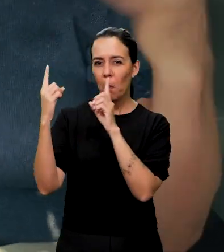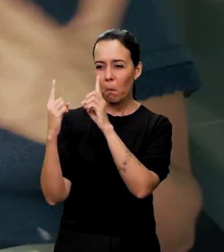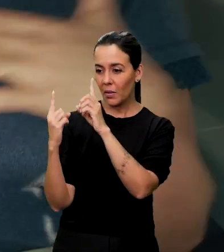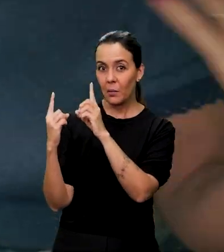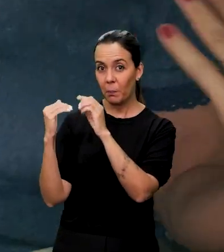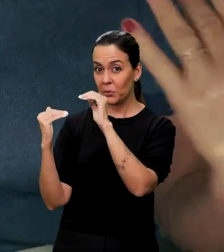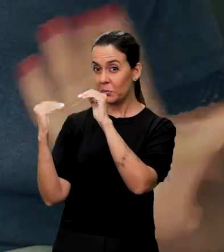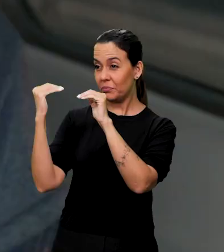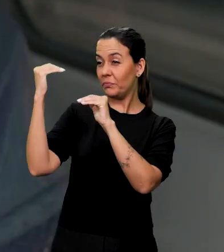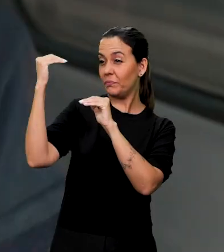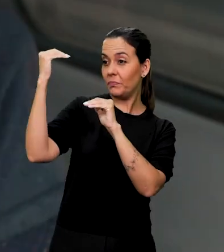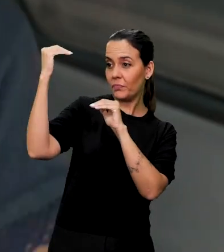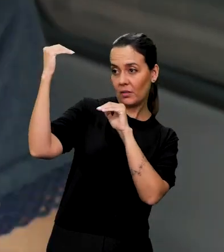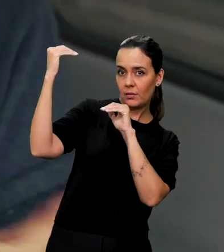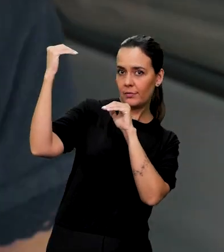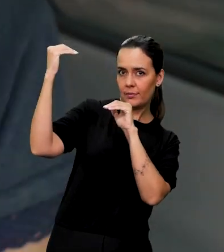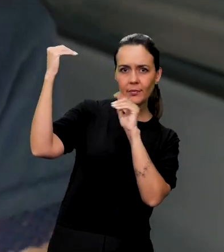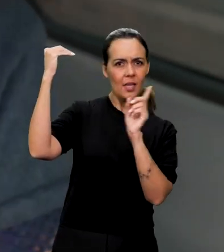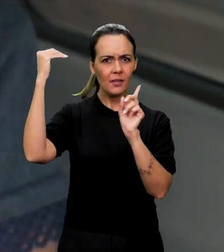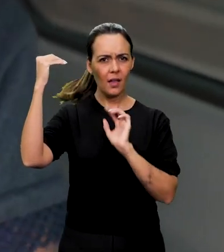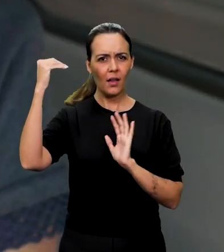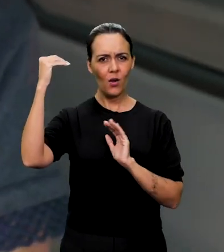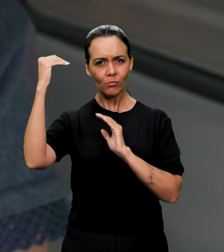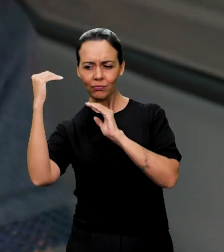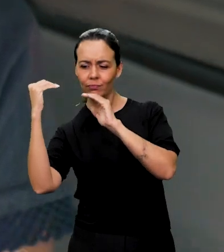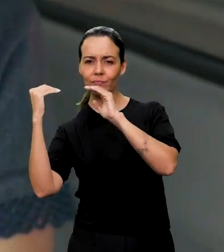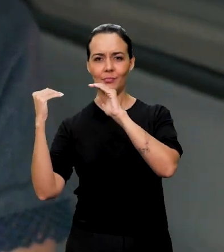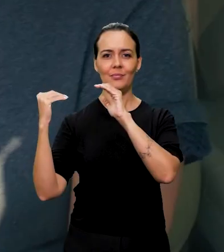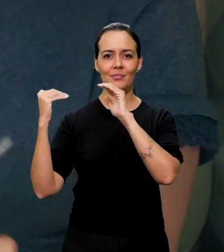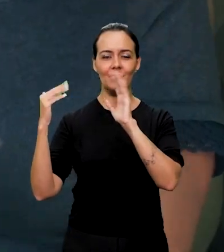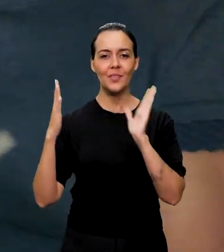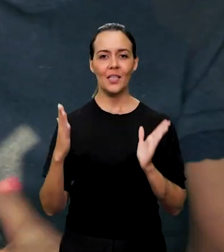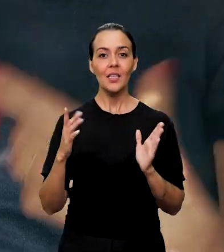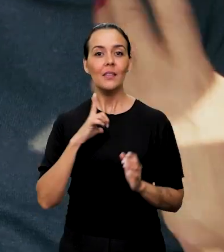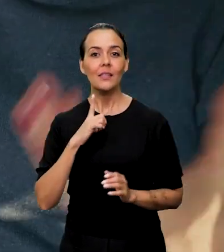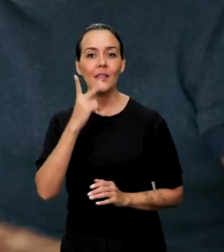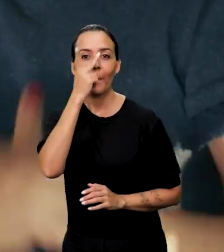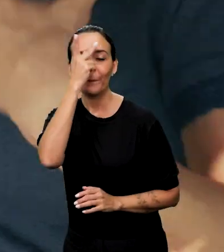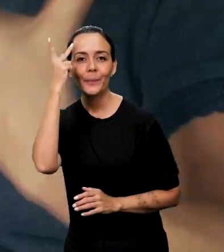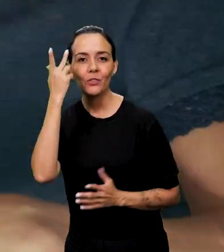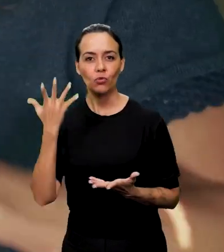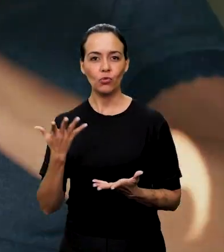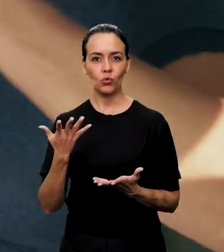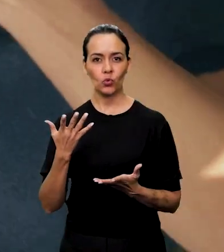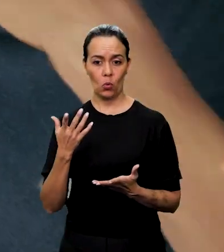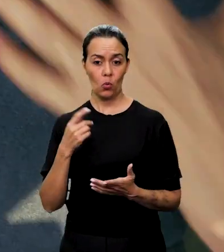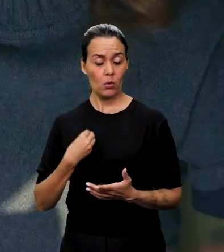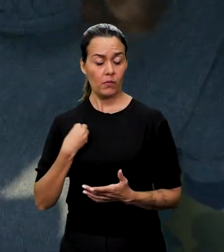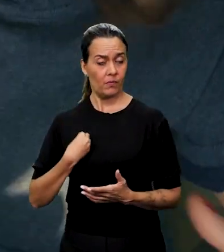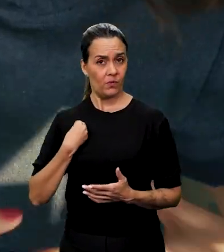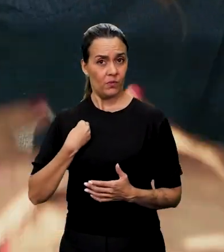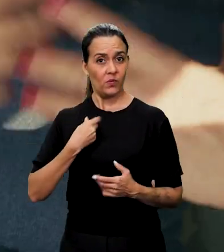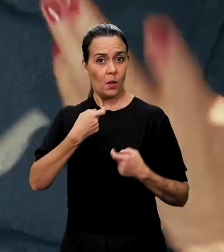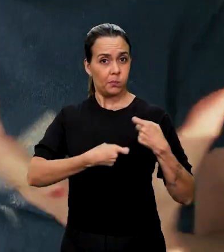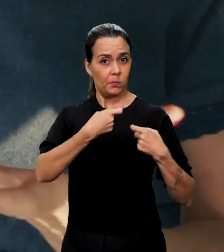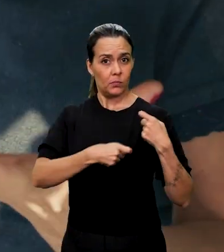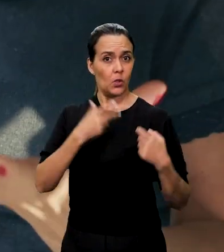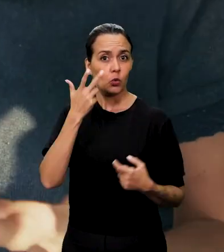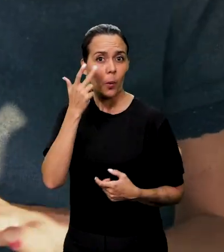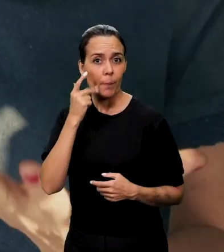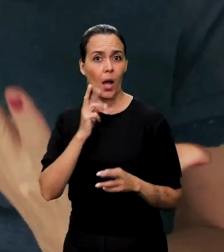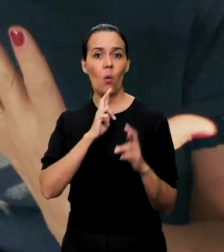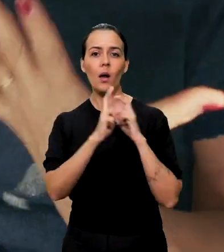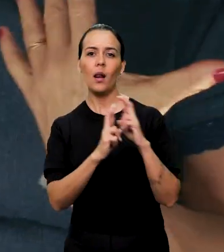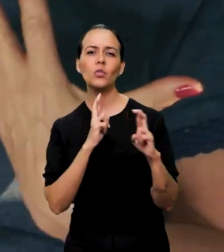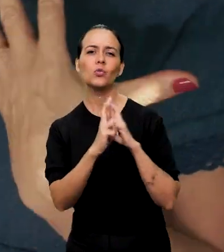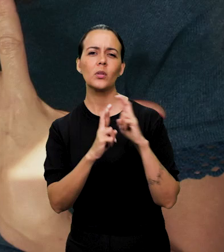isso, vou me reservar. O que é, no caso quer dizer, a pessoa querer ter essa vida sexual, de relacionamento, amorosa,